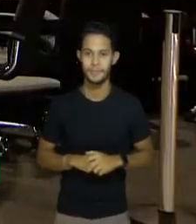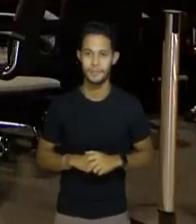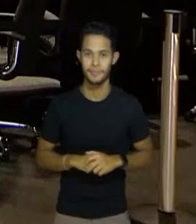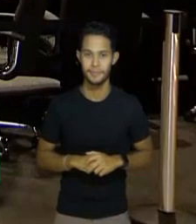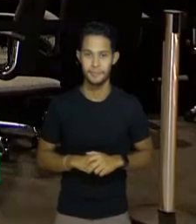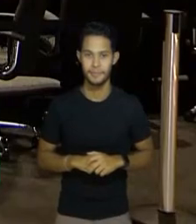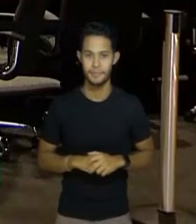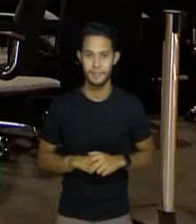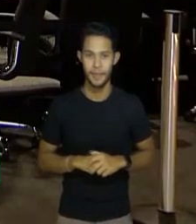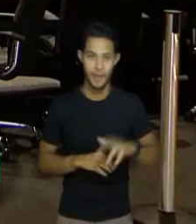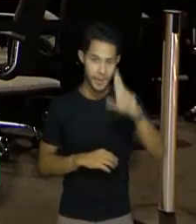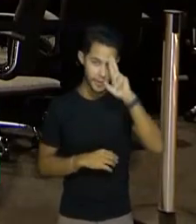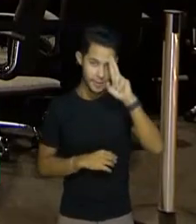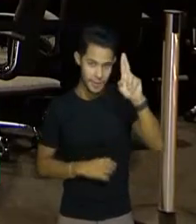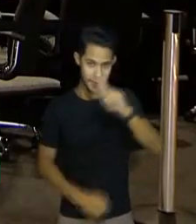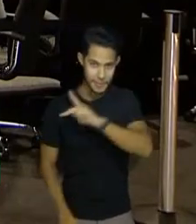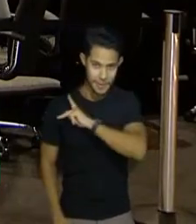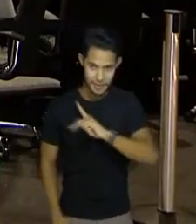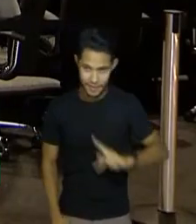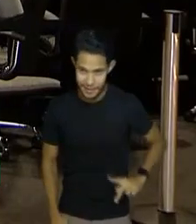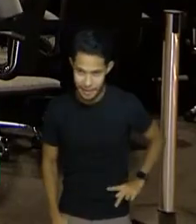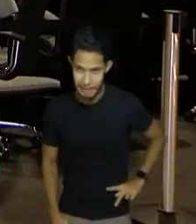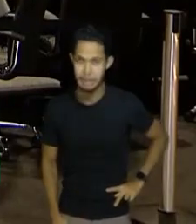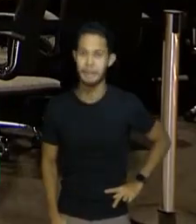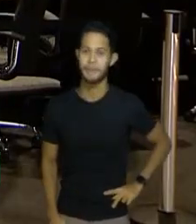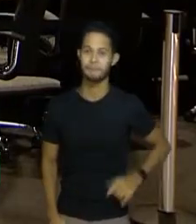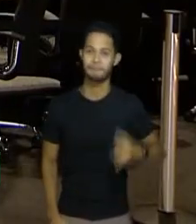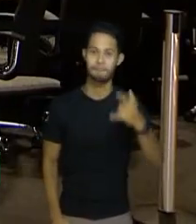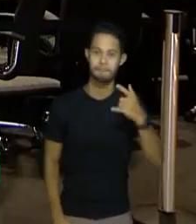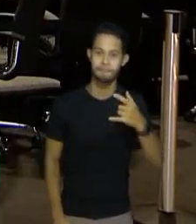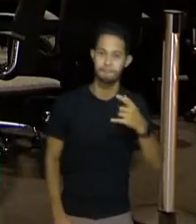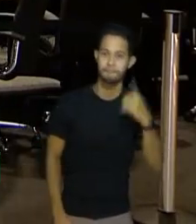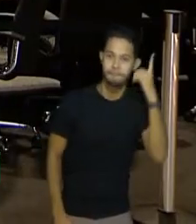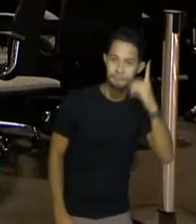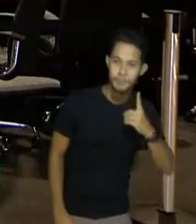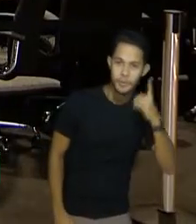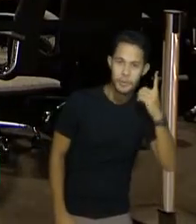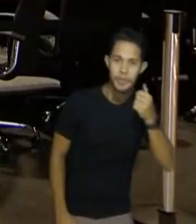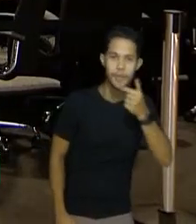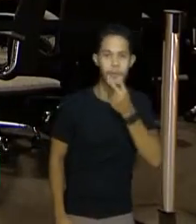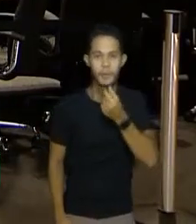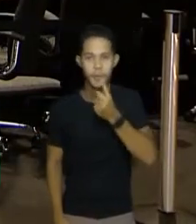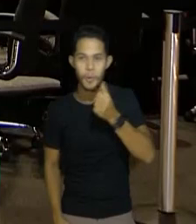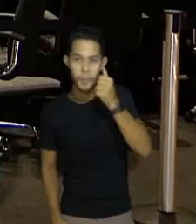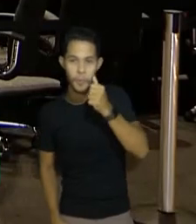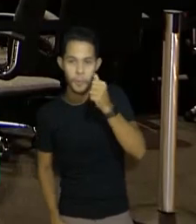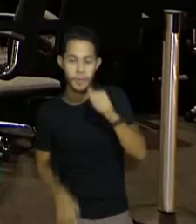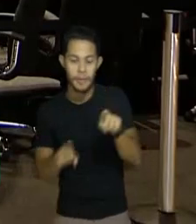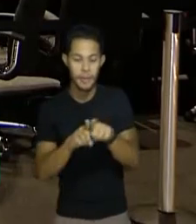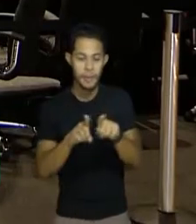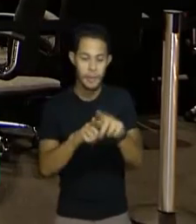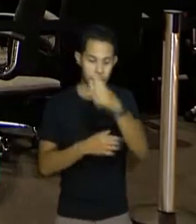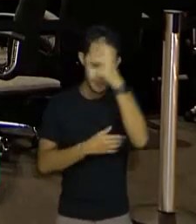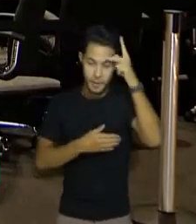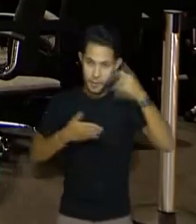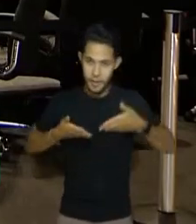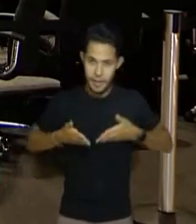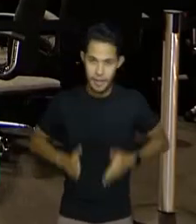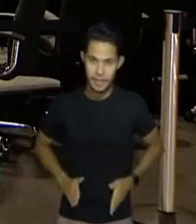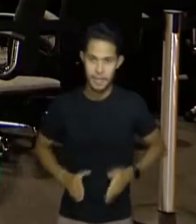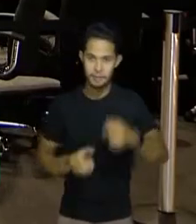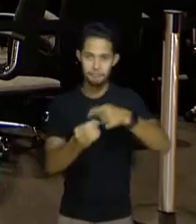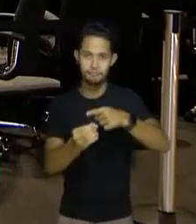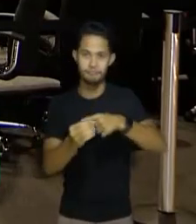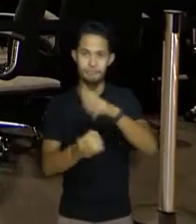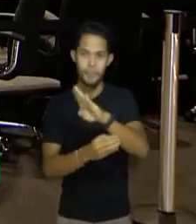Senhor presidente, senhores deputados, senhoras deputadas, estimados blumenauenses e catarinenses que